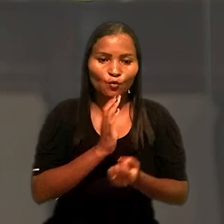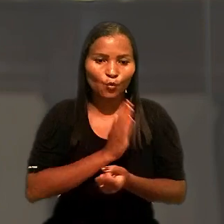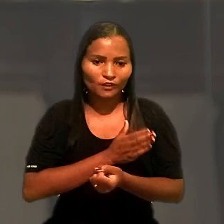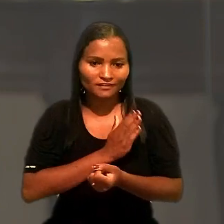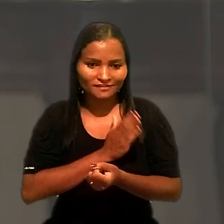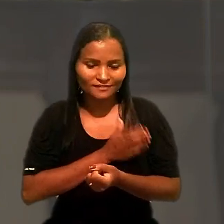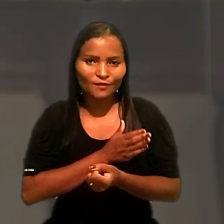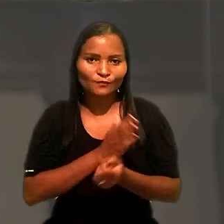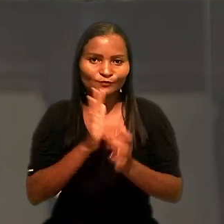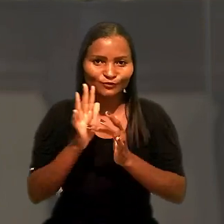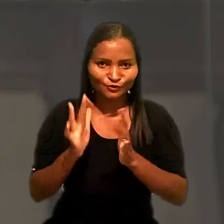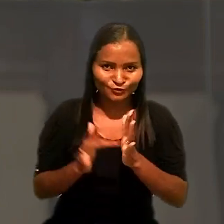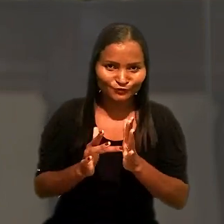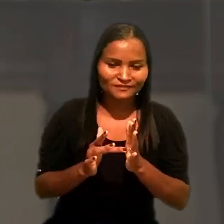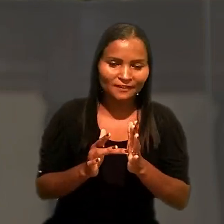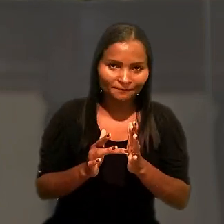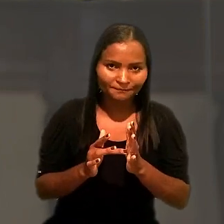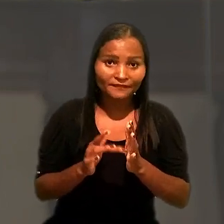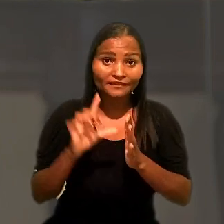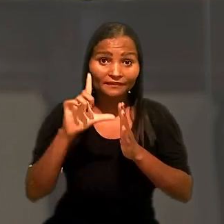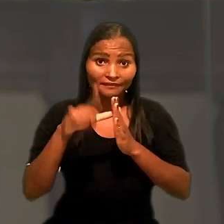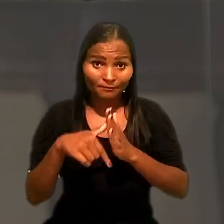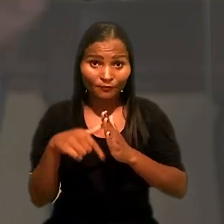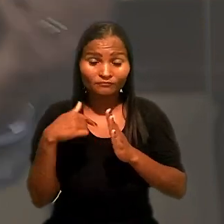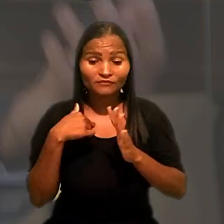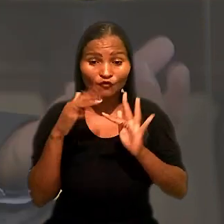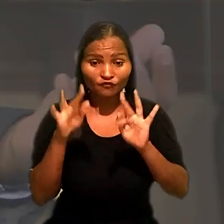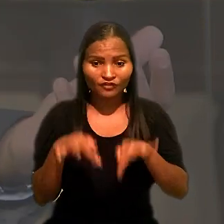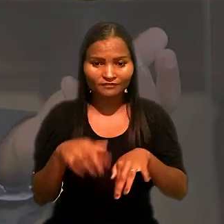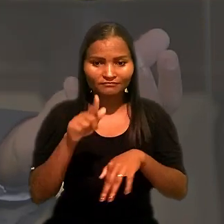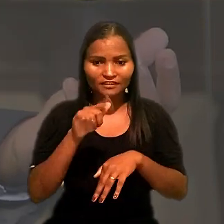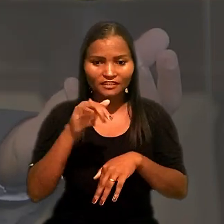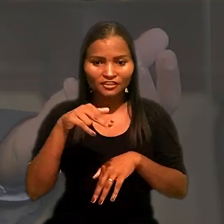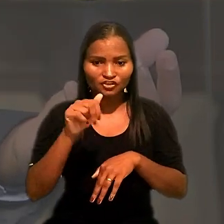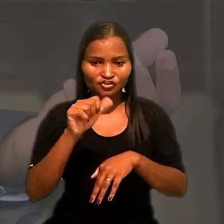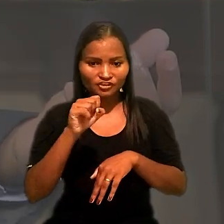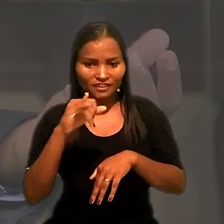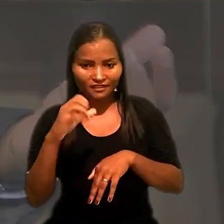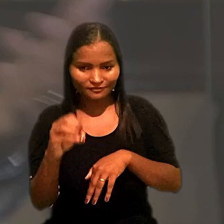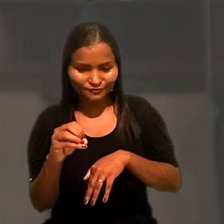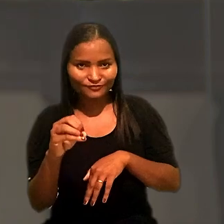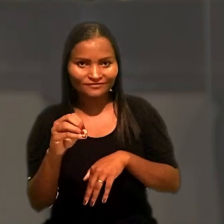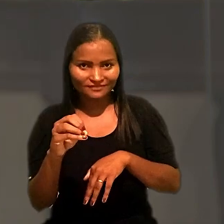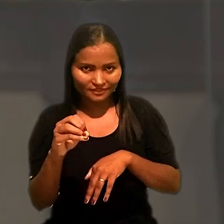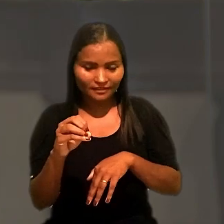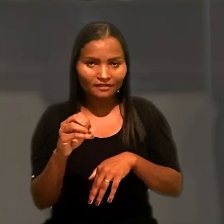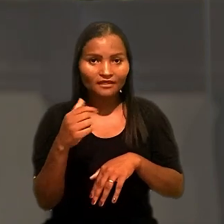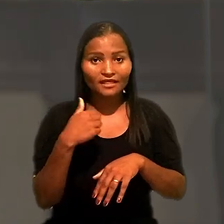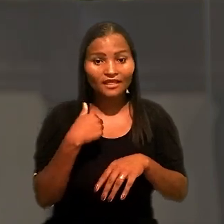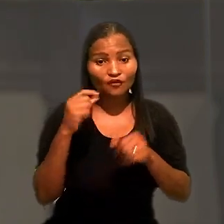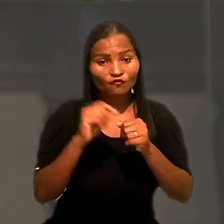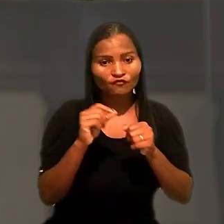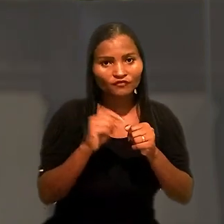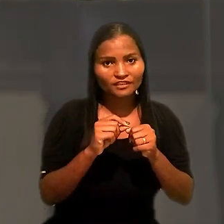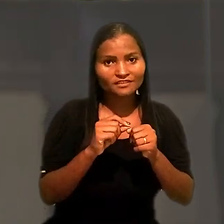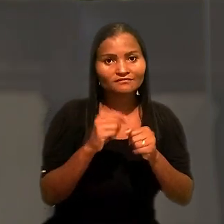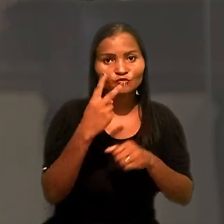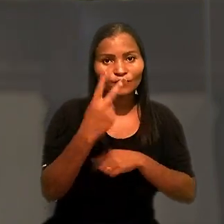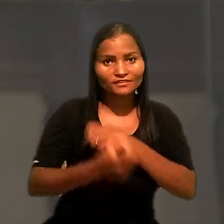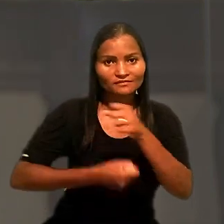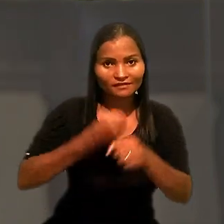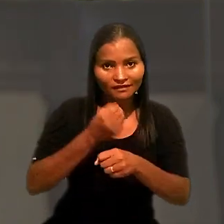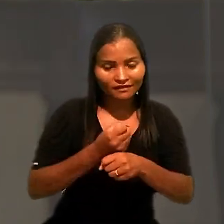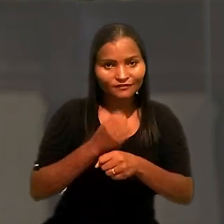Coração Eucarístico de Jesus, onde, terminado o ginásio em Pedro Leopoldo, eu fiz o clássico, que à época